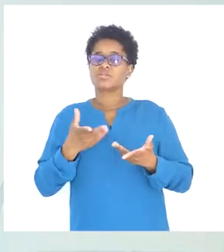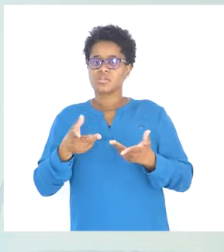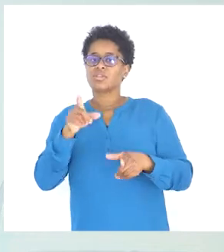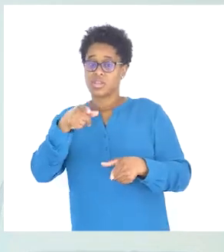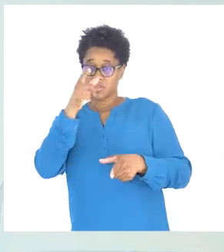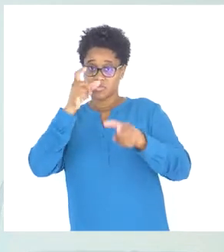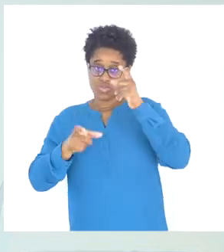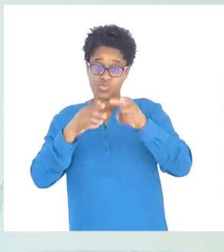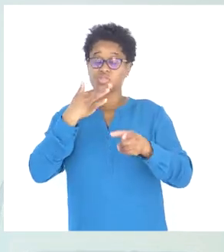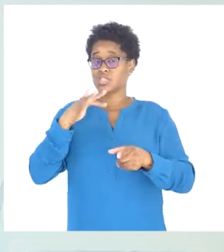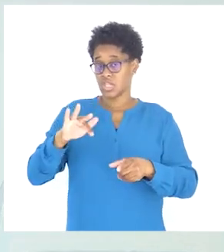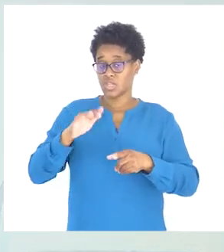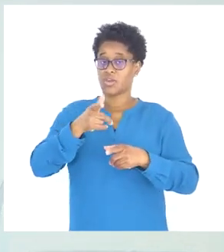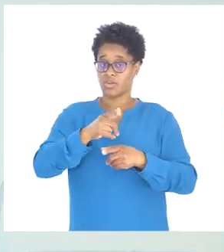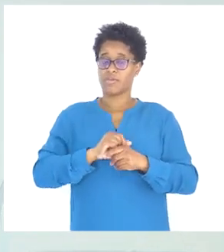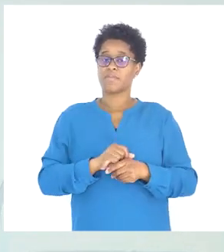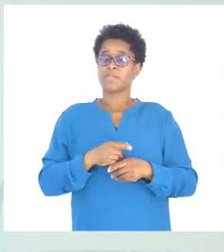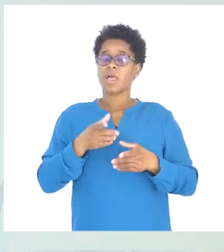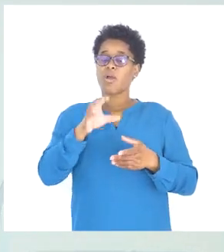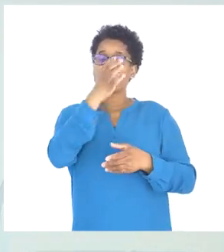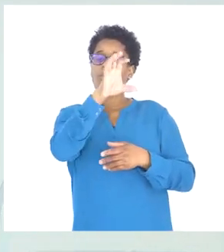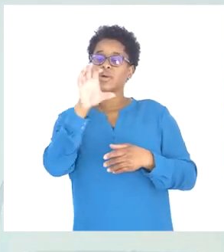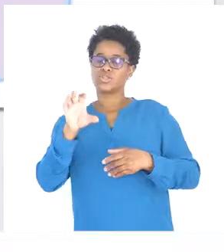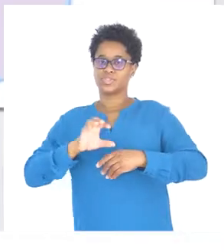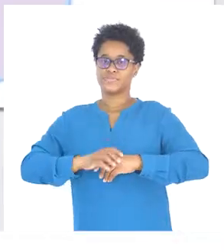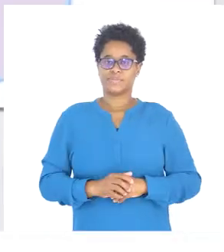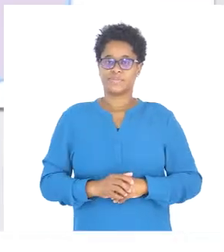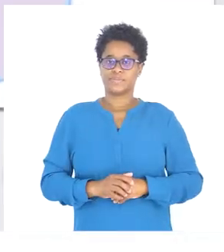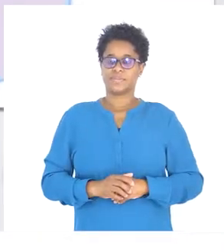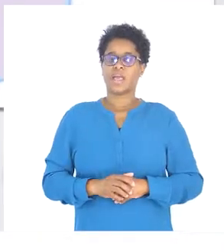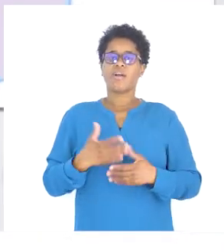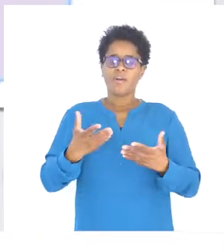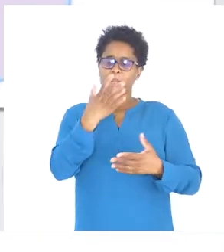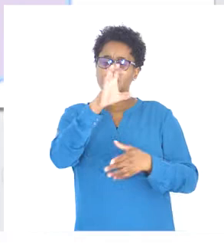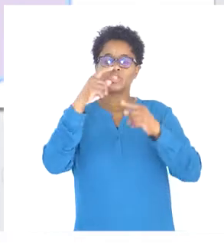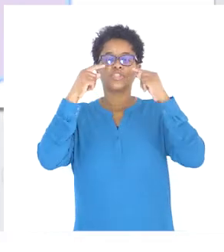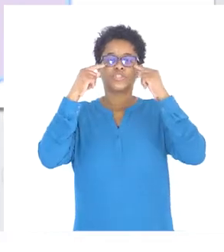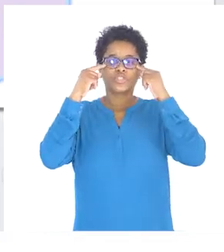melhor dizendo, estrangeiros, por país. China.